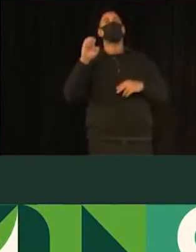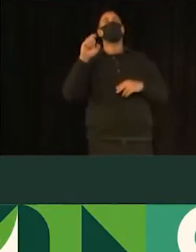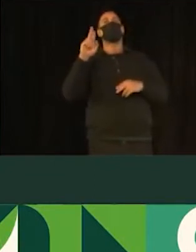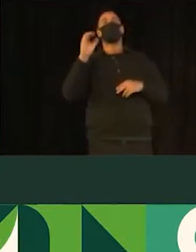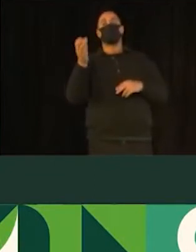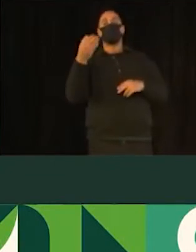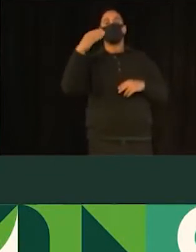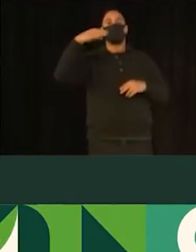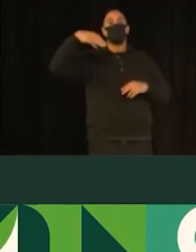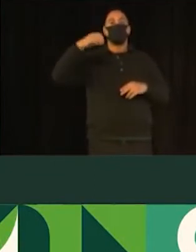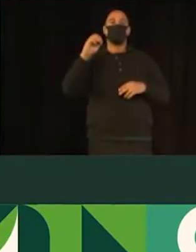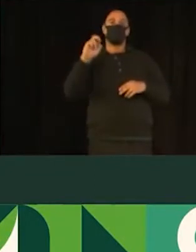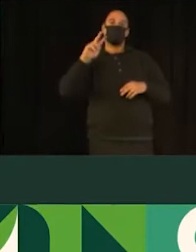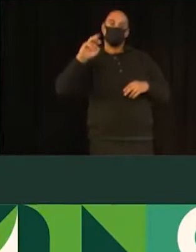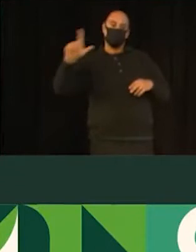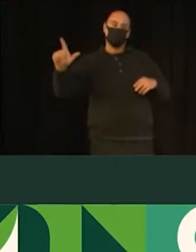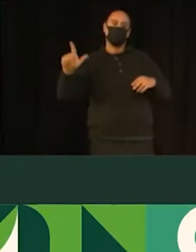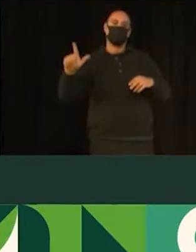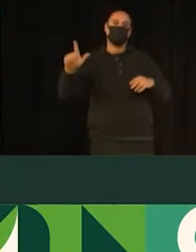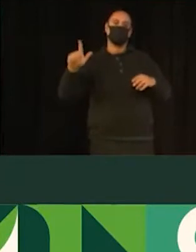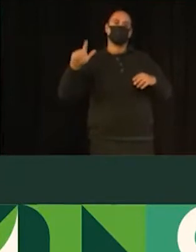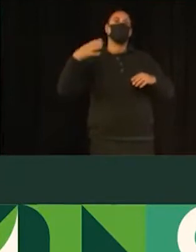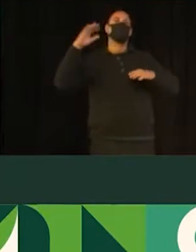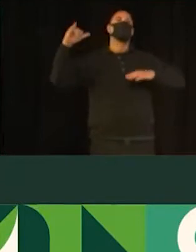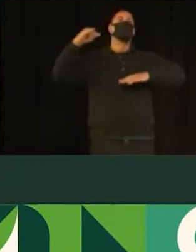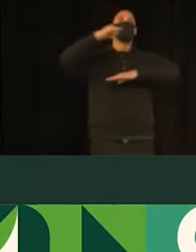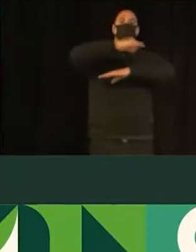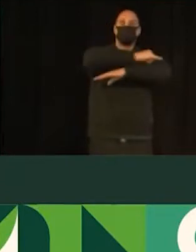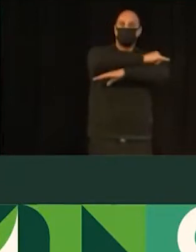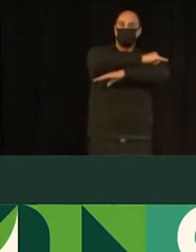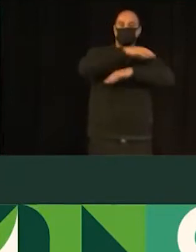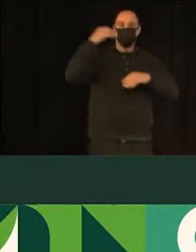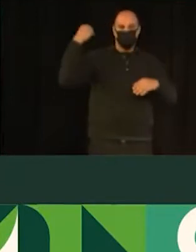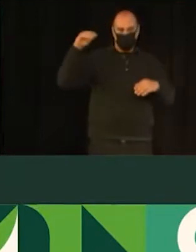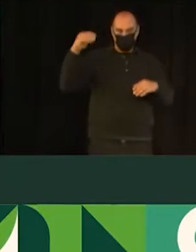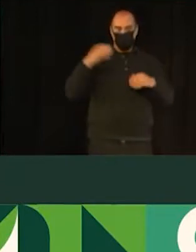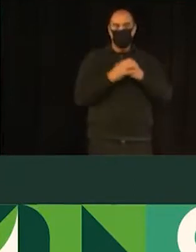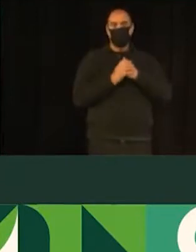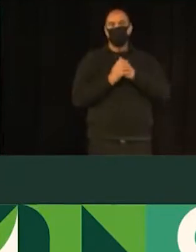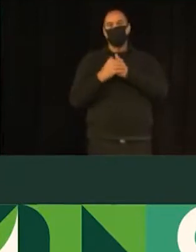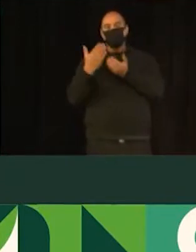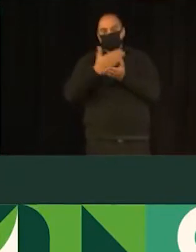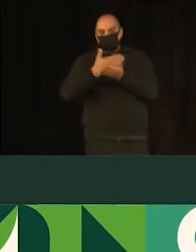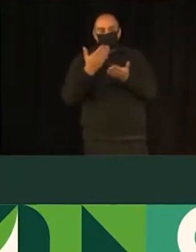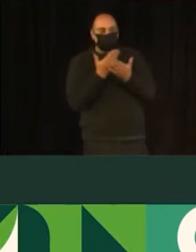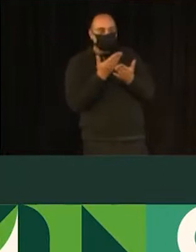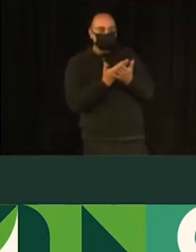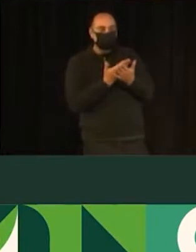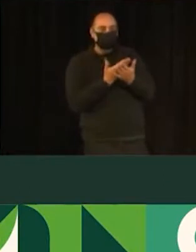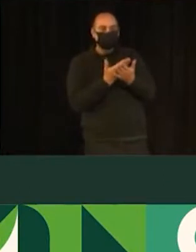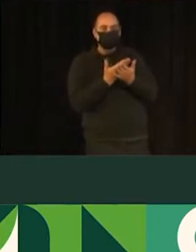Foi então que a prefeitura teve acesso aos estudos do Transurb, os estudos mais específicos.